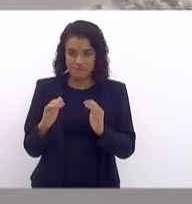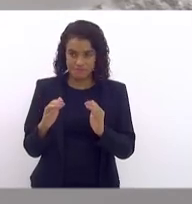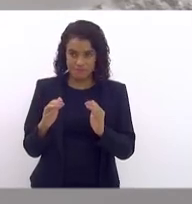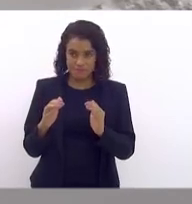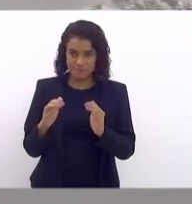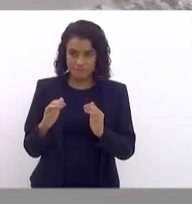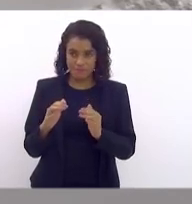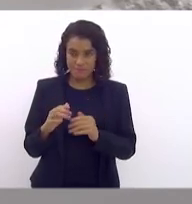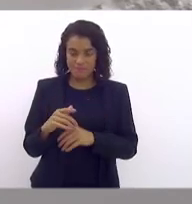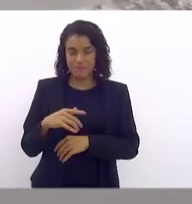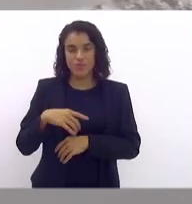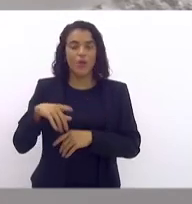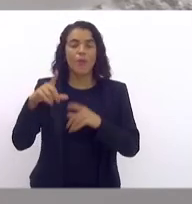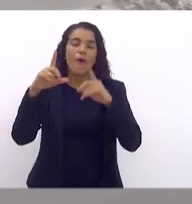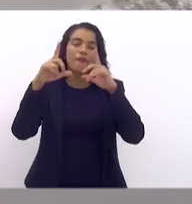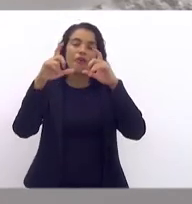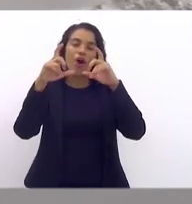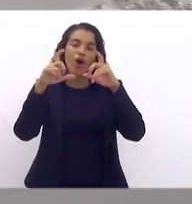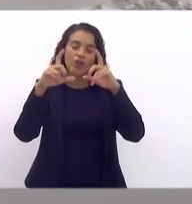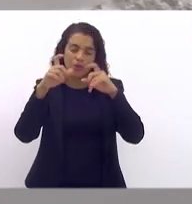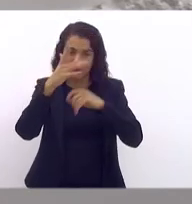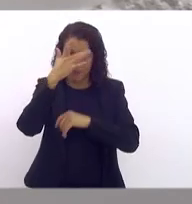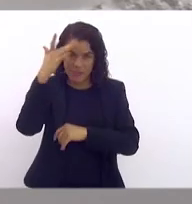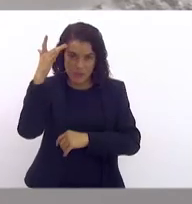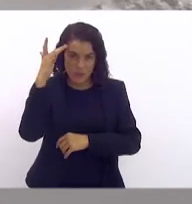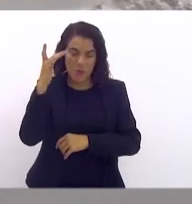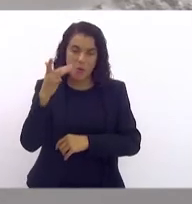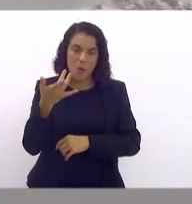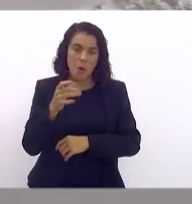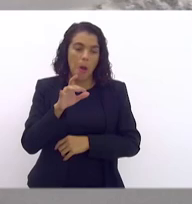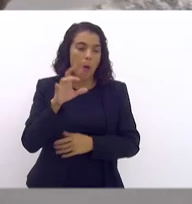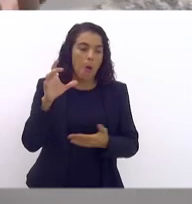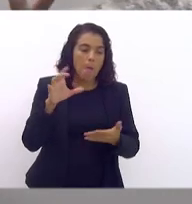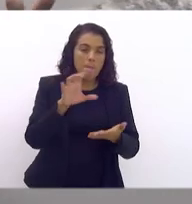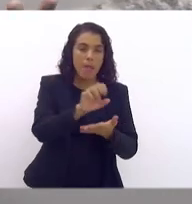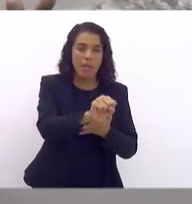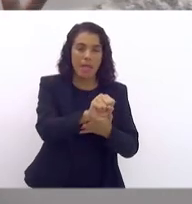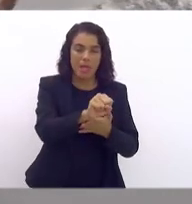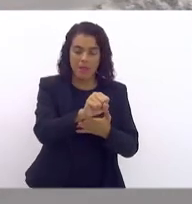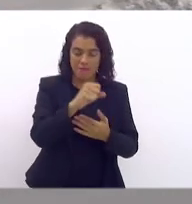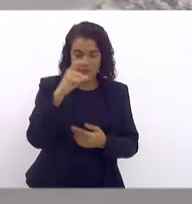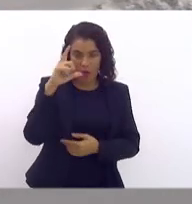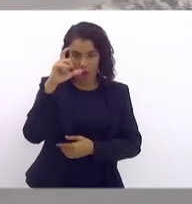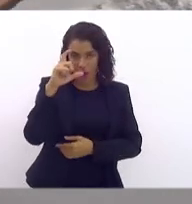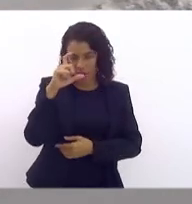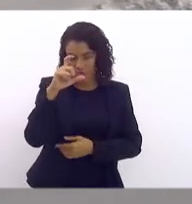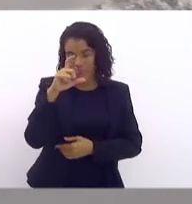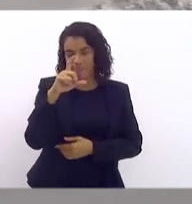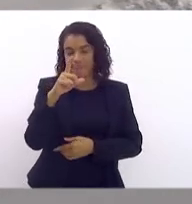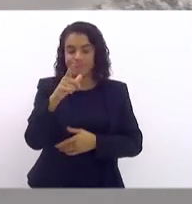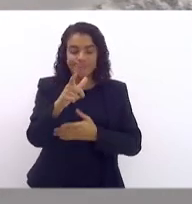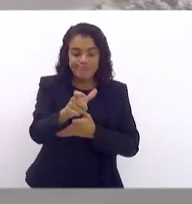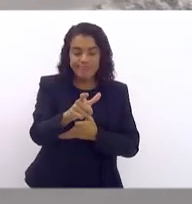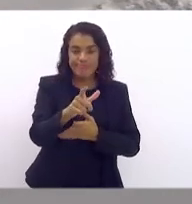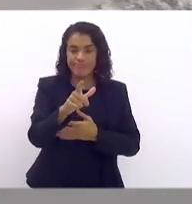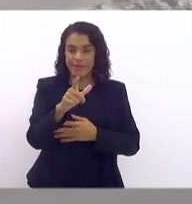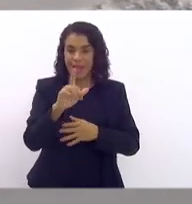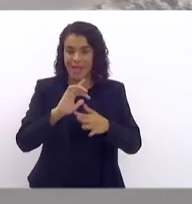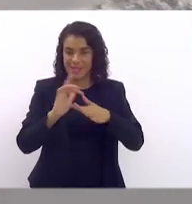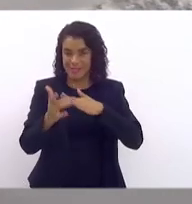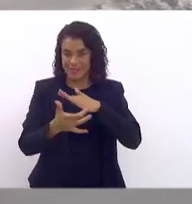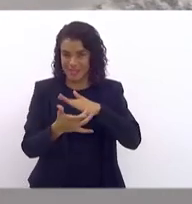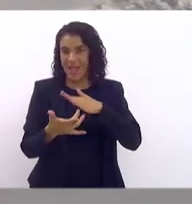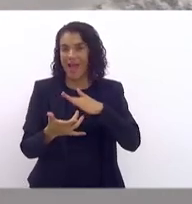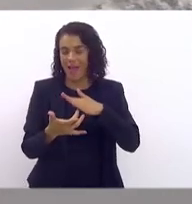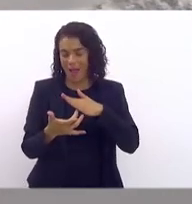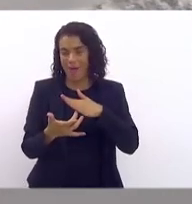eu tirei uma foto de de alguém ou captei uma foto de alguém em rede social eu captei uma foto de uma pessoa numa